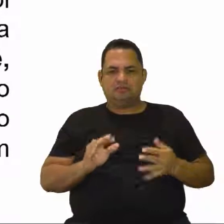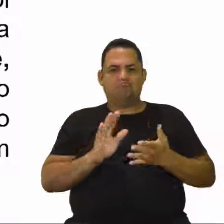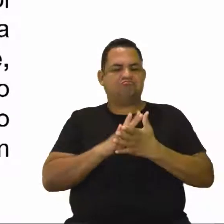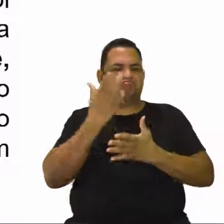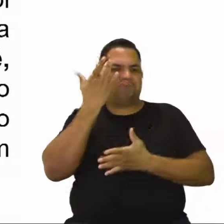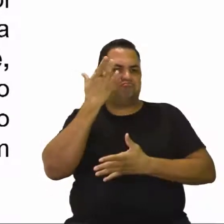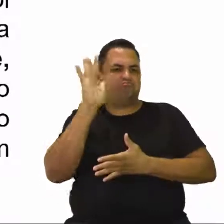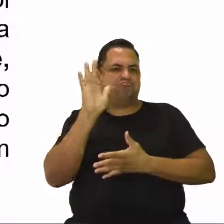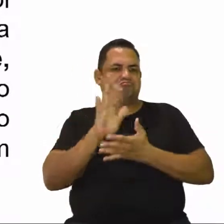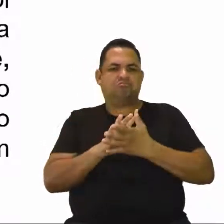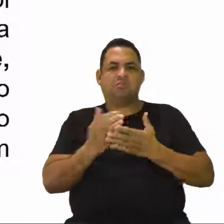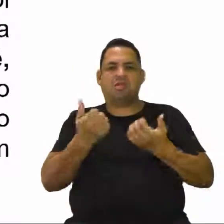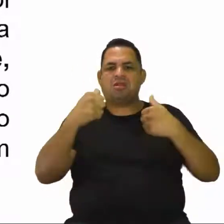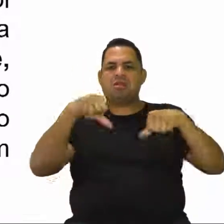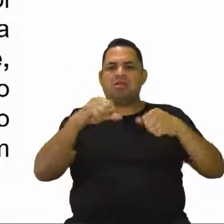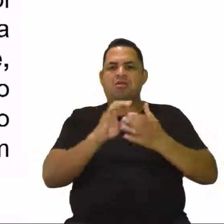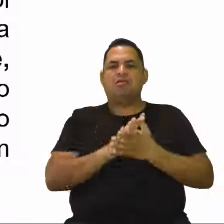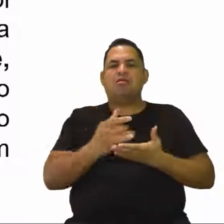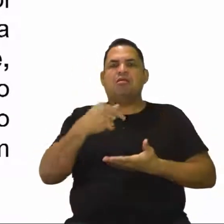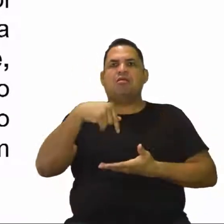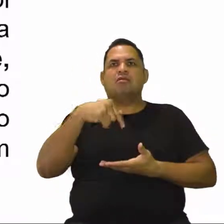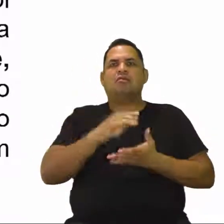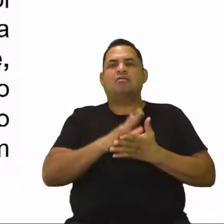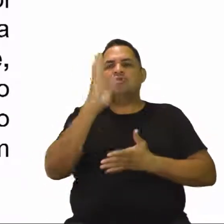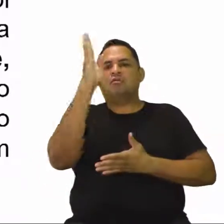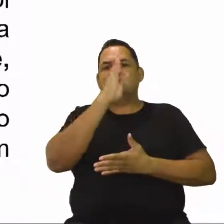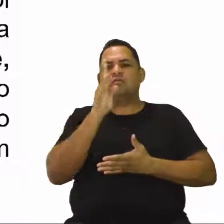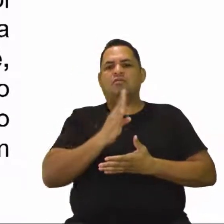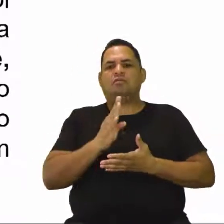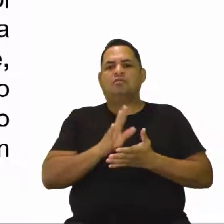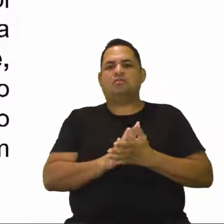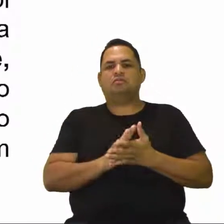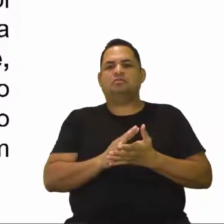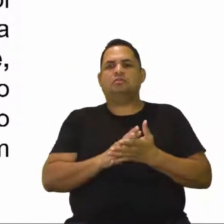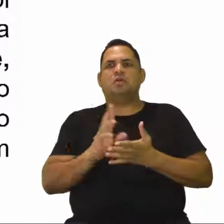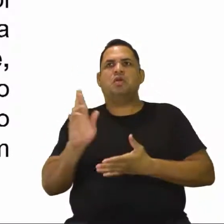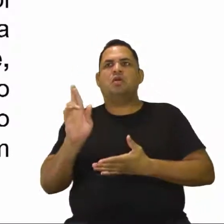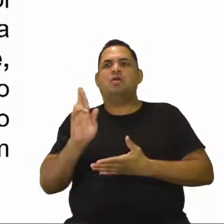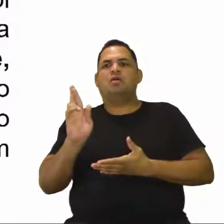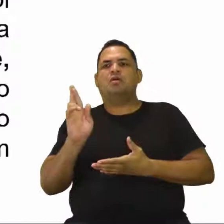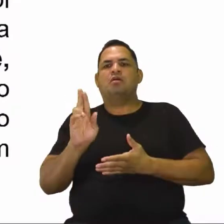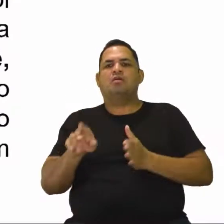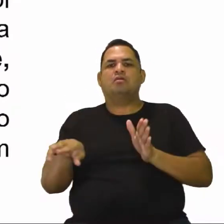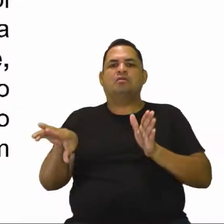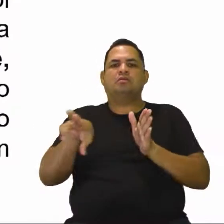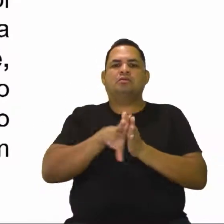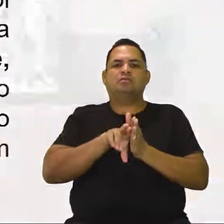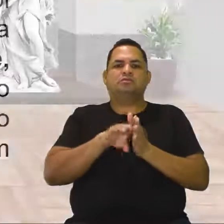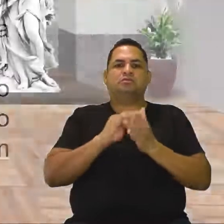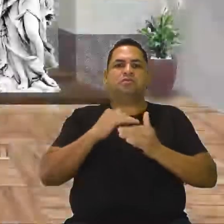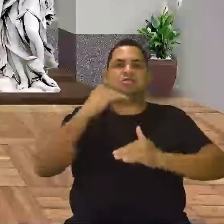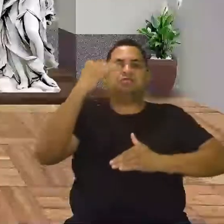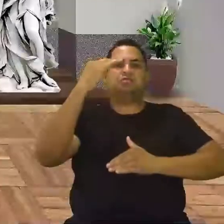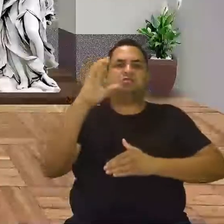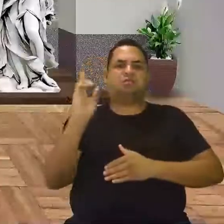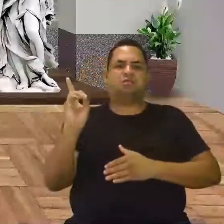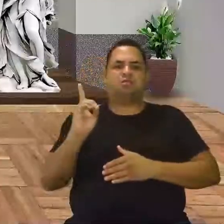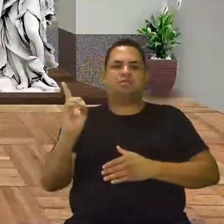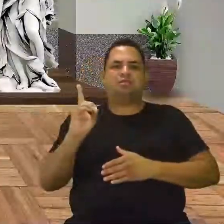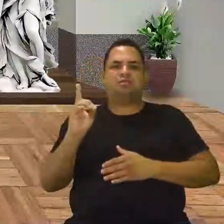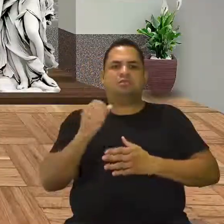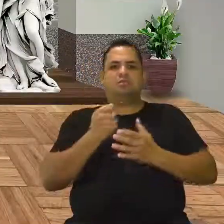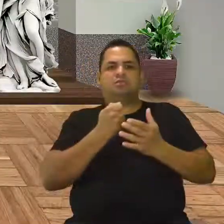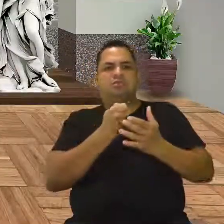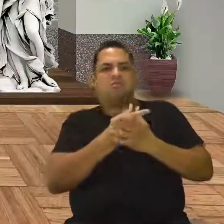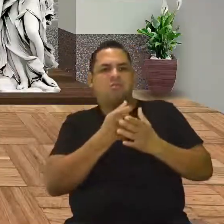crise. Igual aqui no Brasil, quando o nosso real chegou a bater o dólar, você ia fazer compra